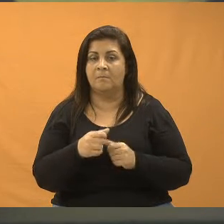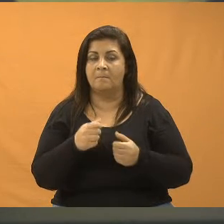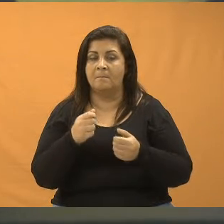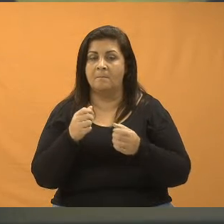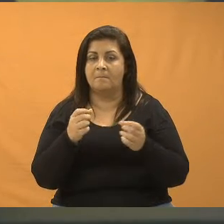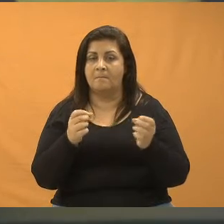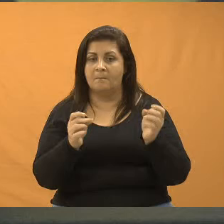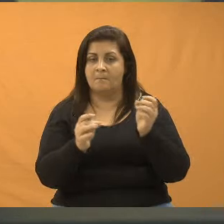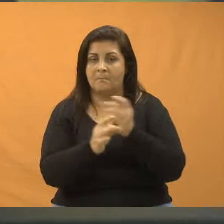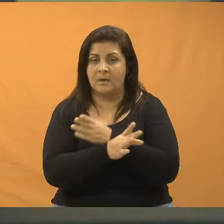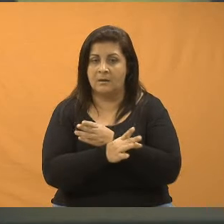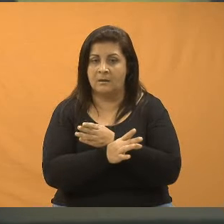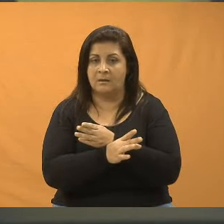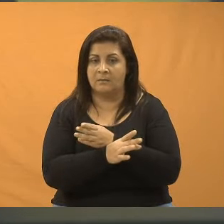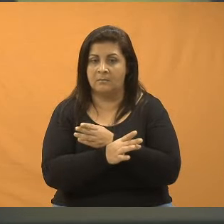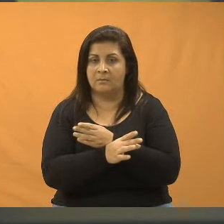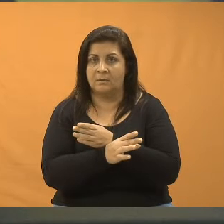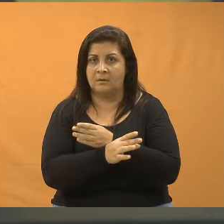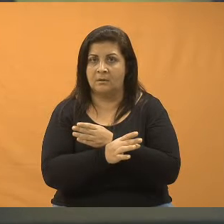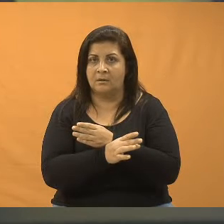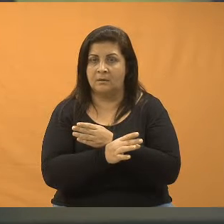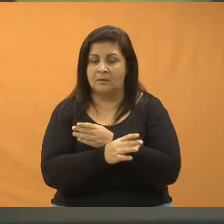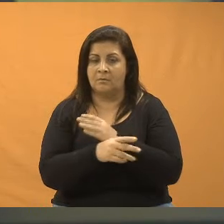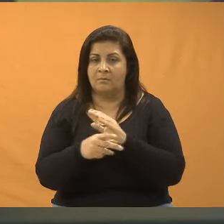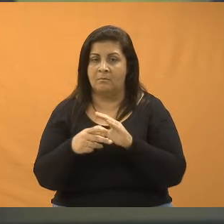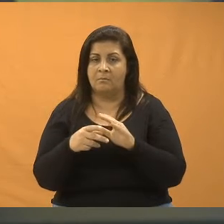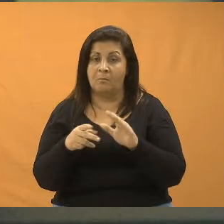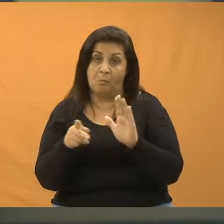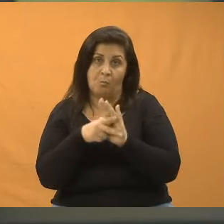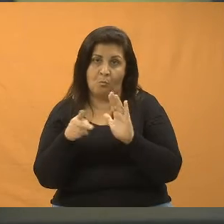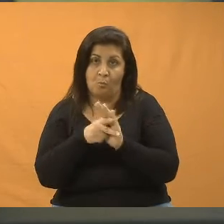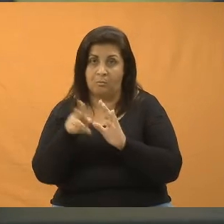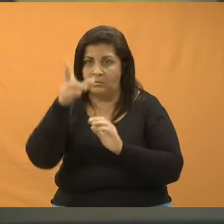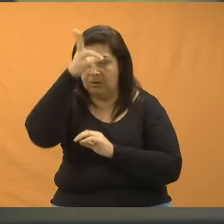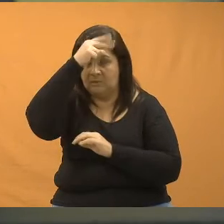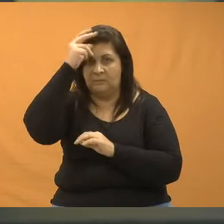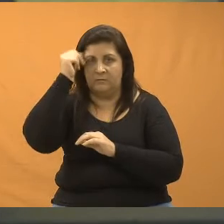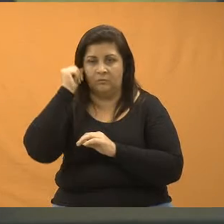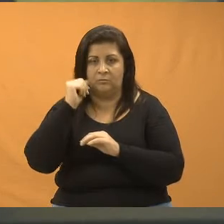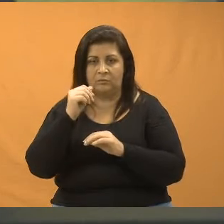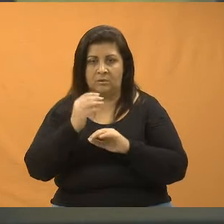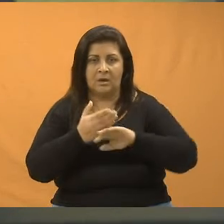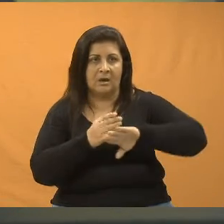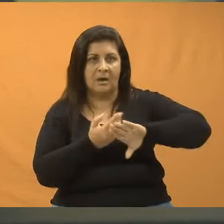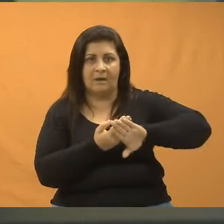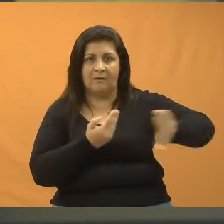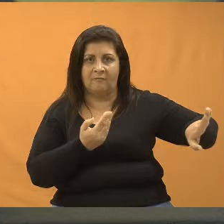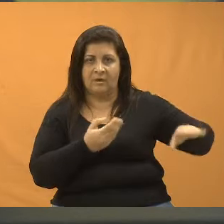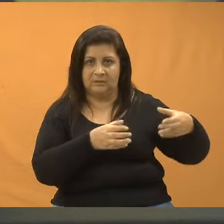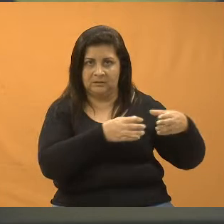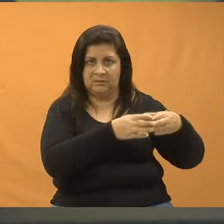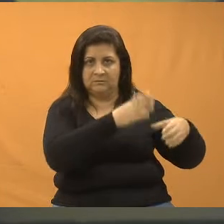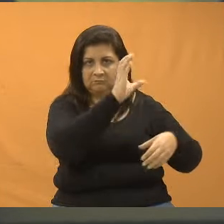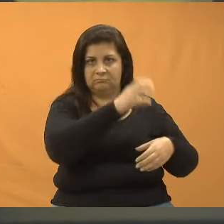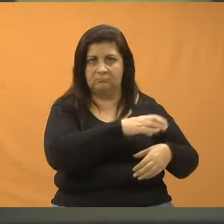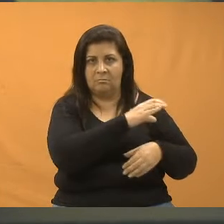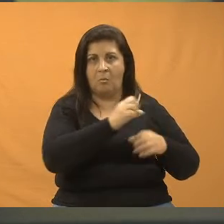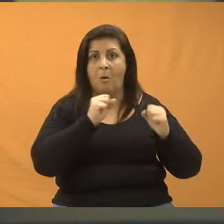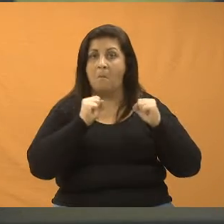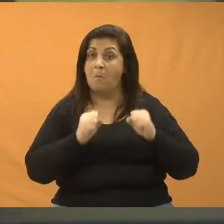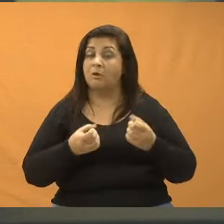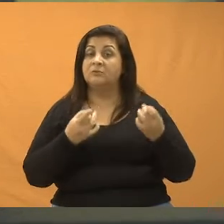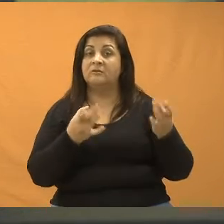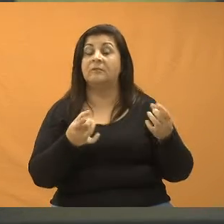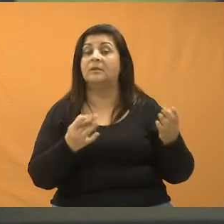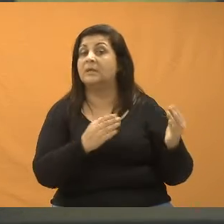municipaliza, nós podemos vender esses imóveis e quitar parte dessas dívidas. Então, parte